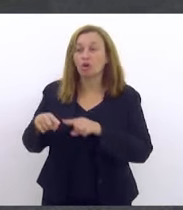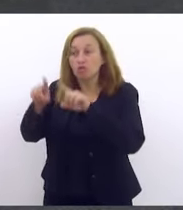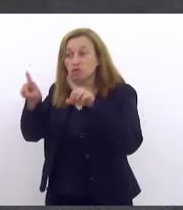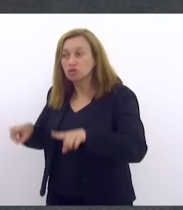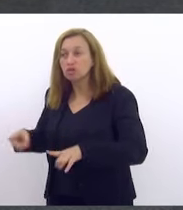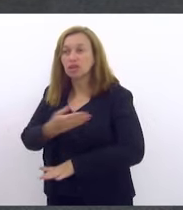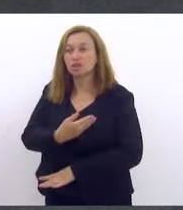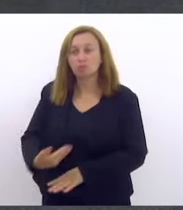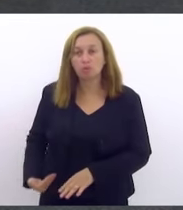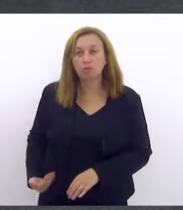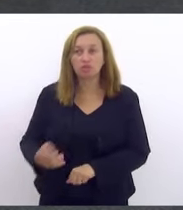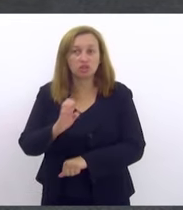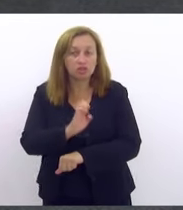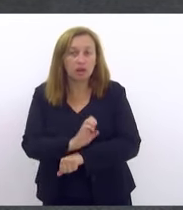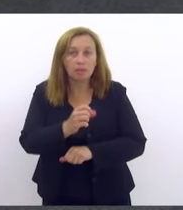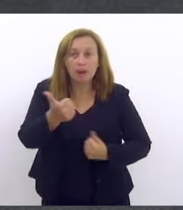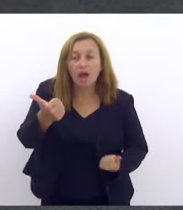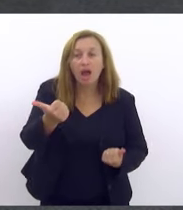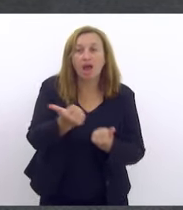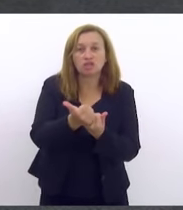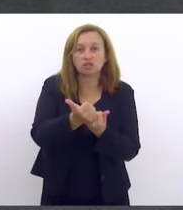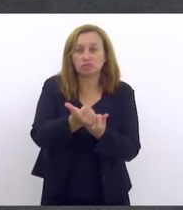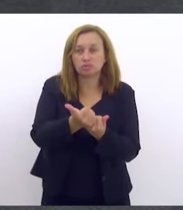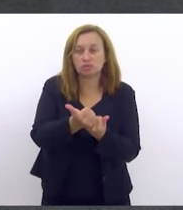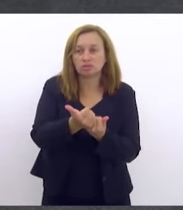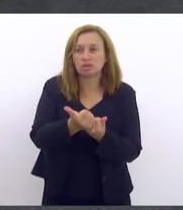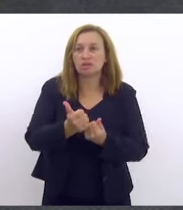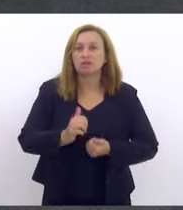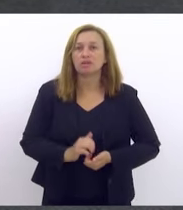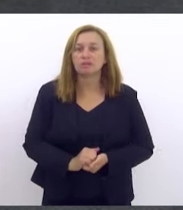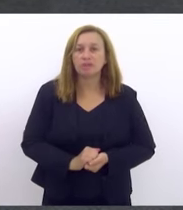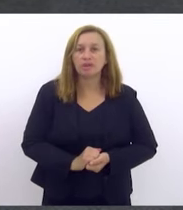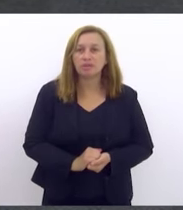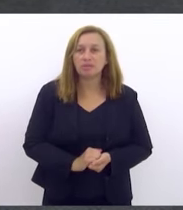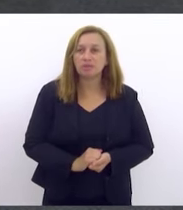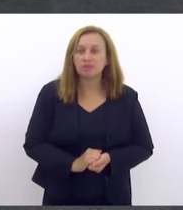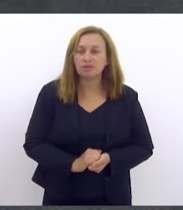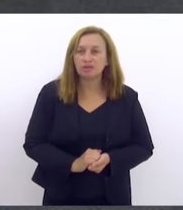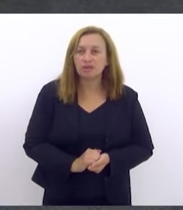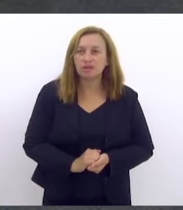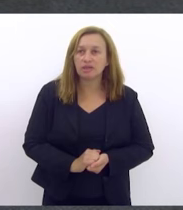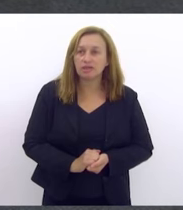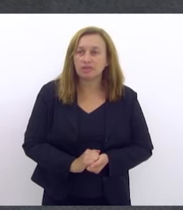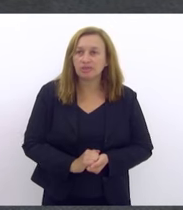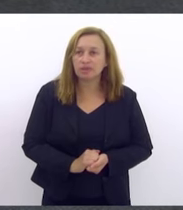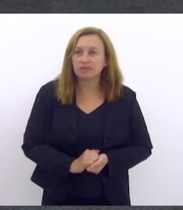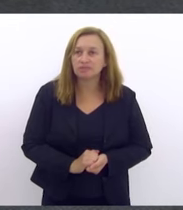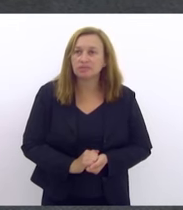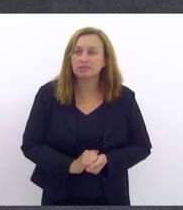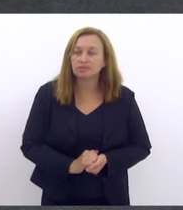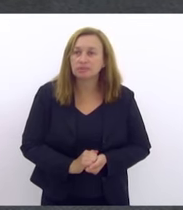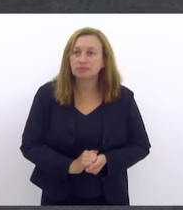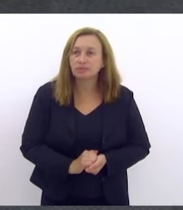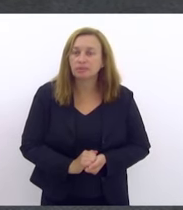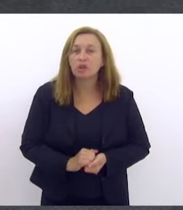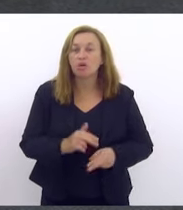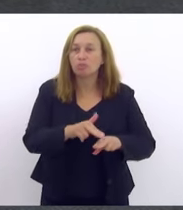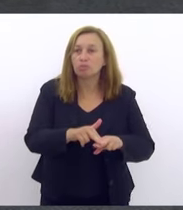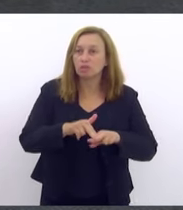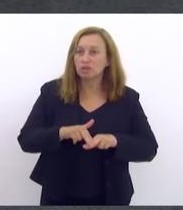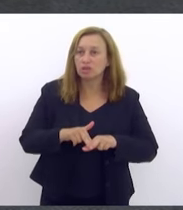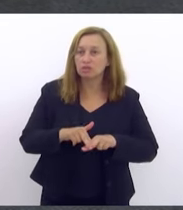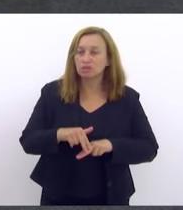públicos estaduais para ajudar a gerir o consórcio. Por isso, estou aqui